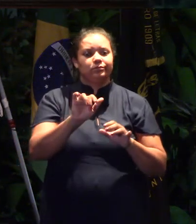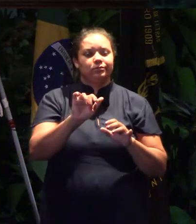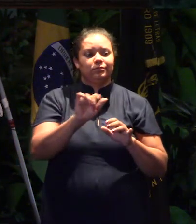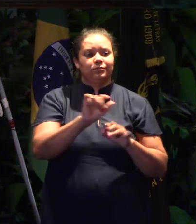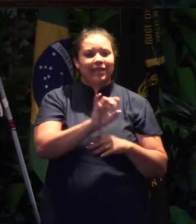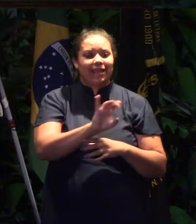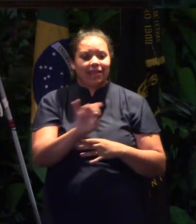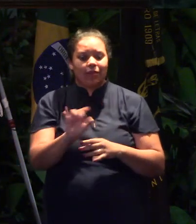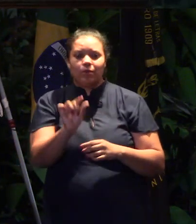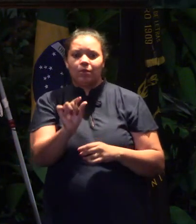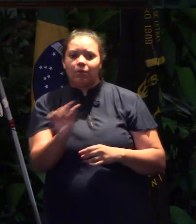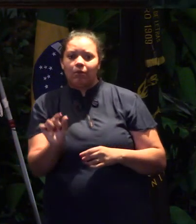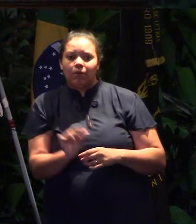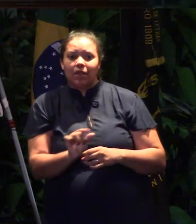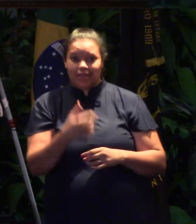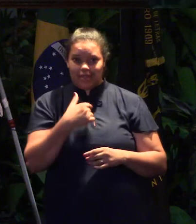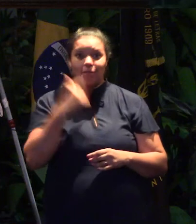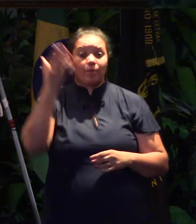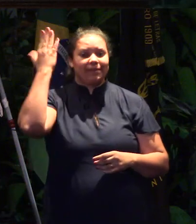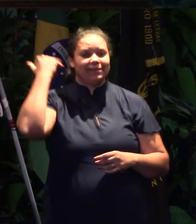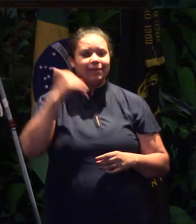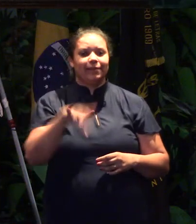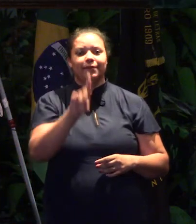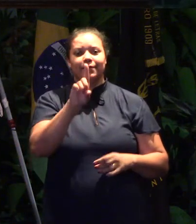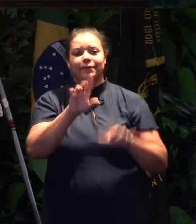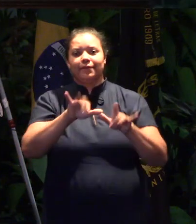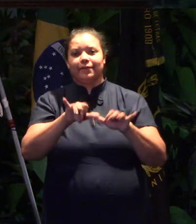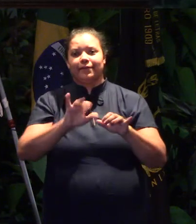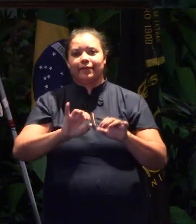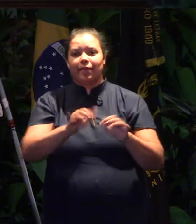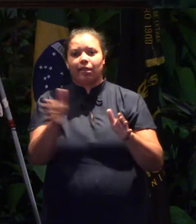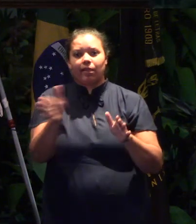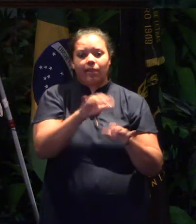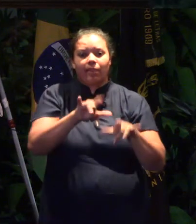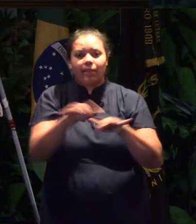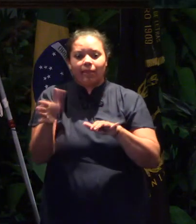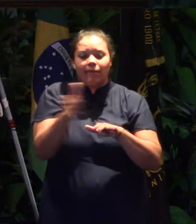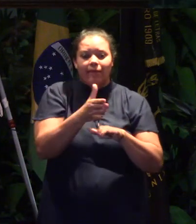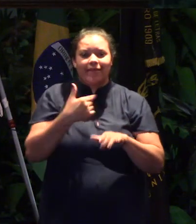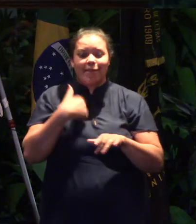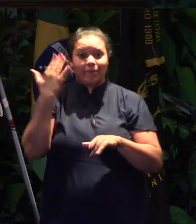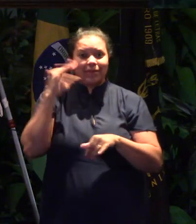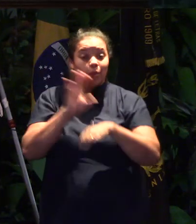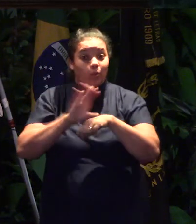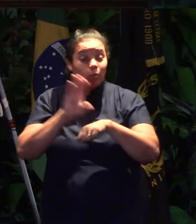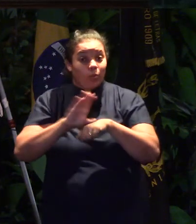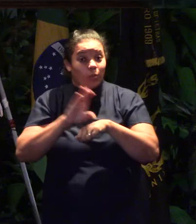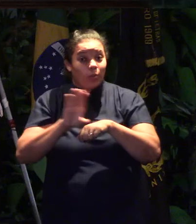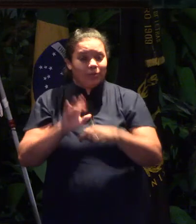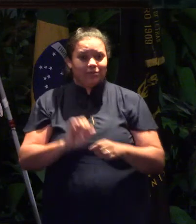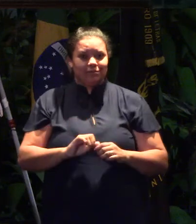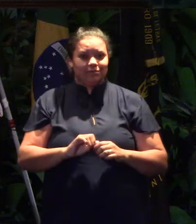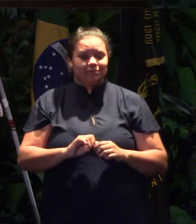vou fazer uma revelação aqui. Eu sou do tempo da máquina de escrever, sabe? Então, eu fiz curso de datilografia. E curso